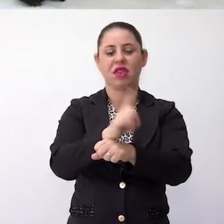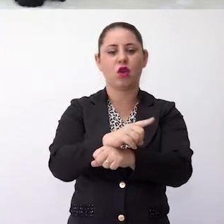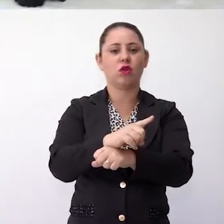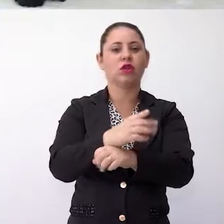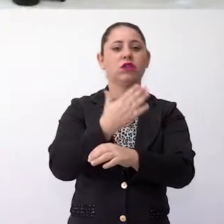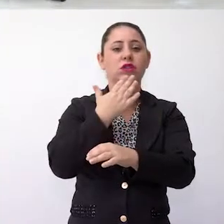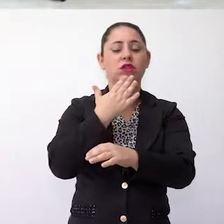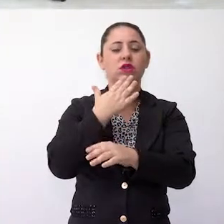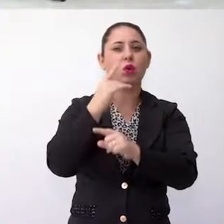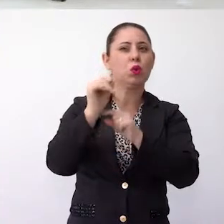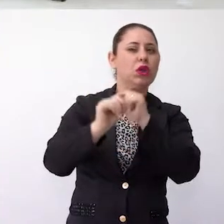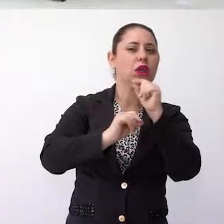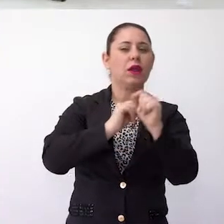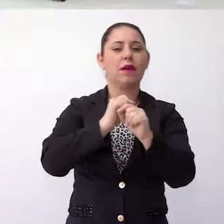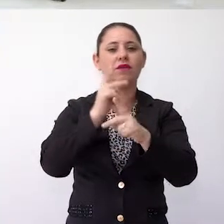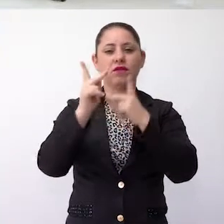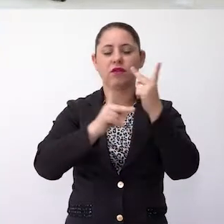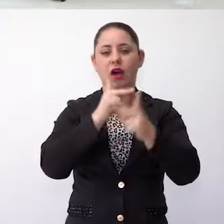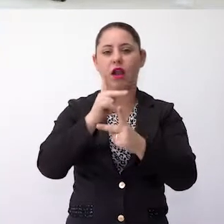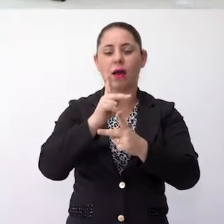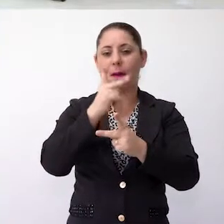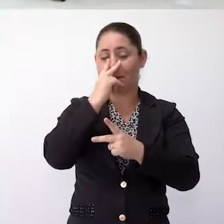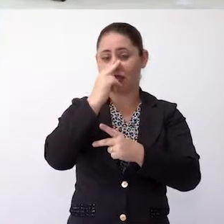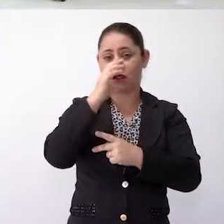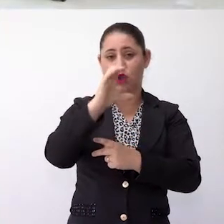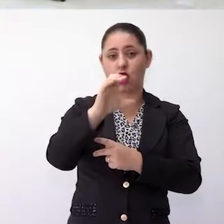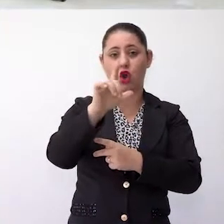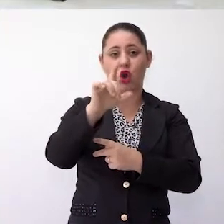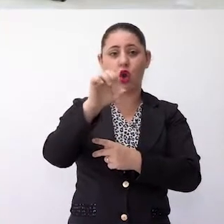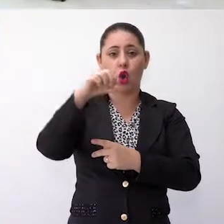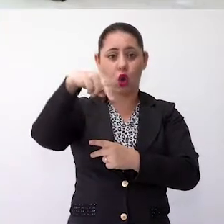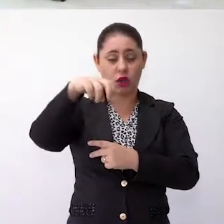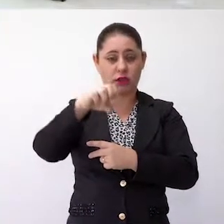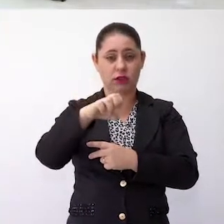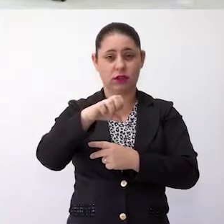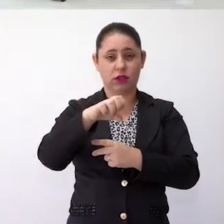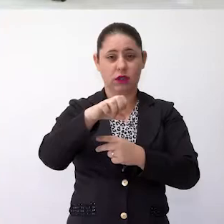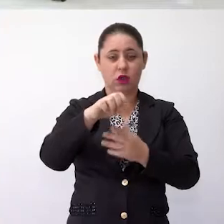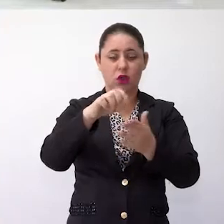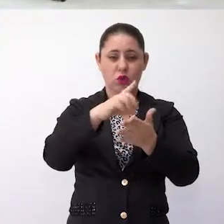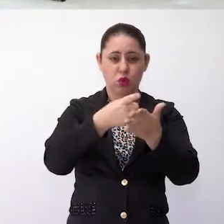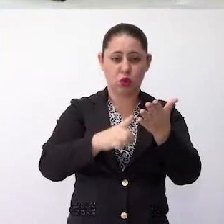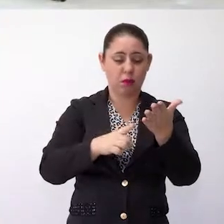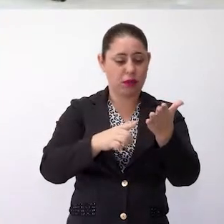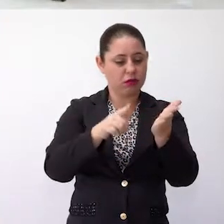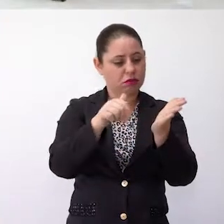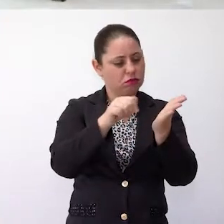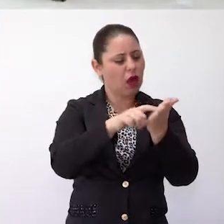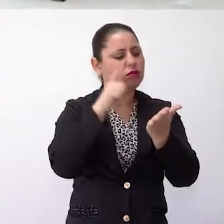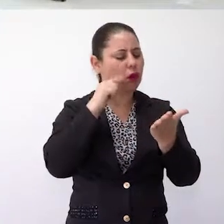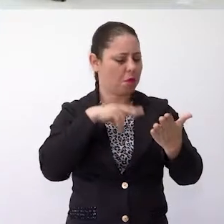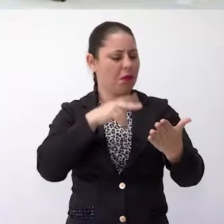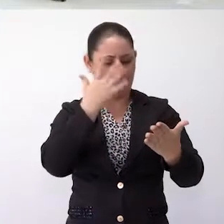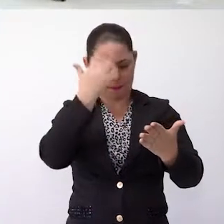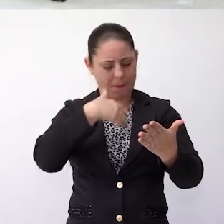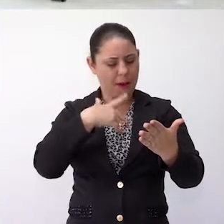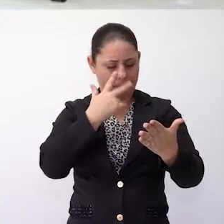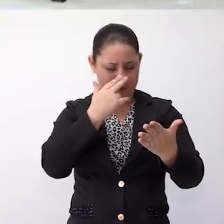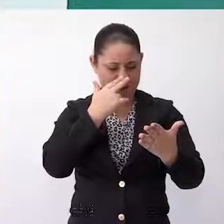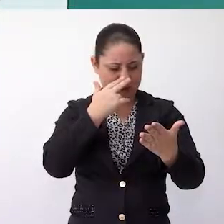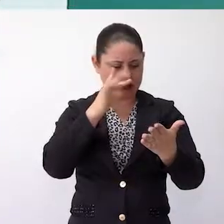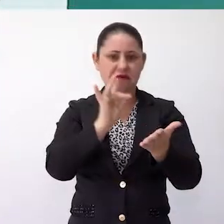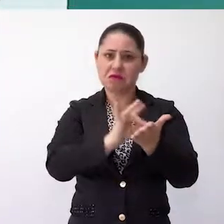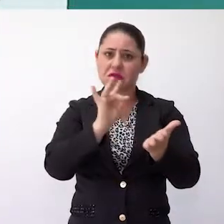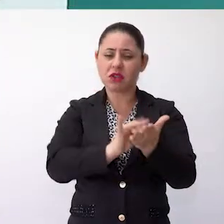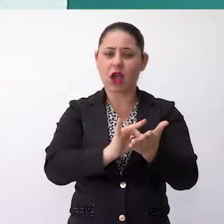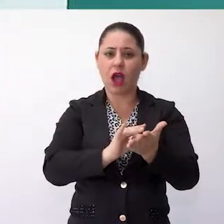gente chama da clona, né, do veículo. Então, clonagem. São chapa, né, documentação. São particularidades que, por vezes,